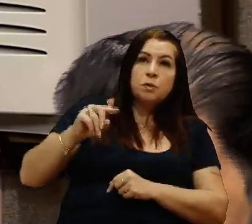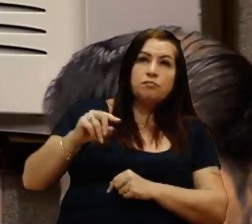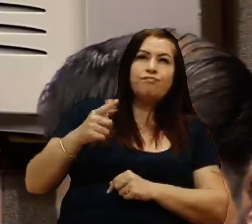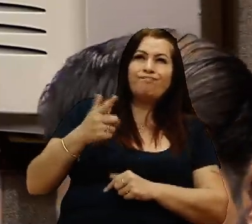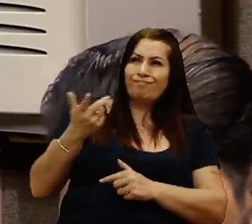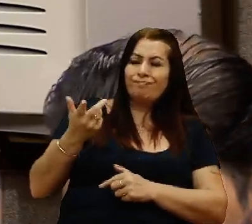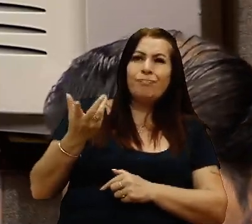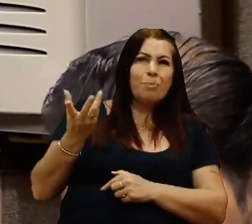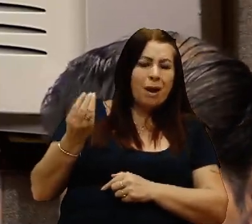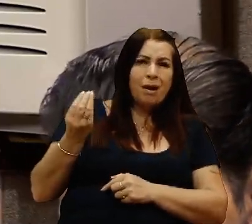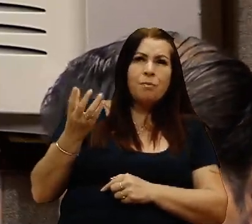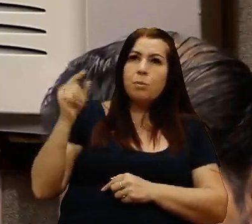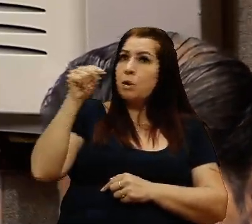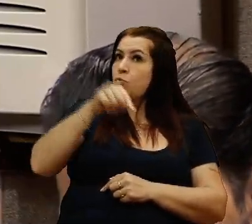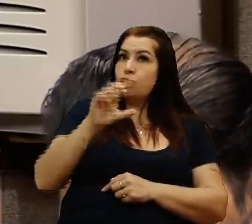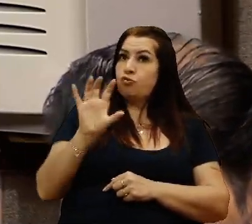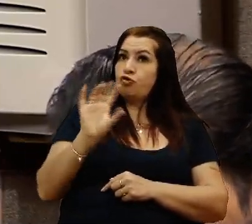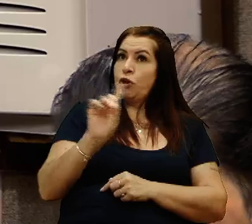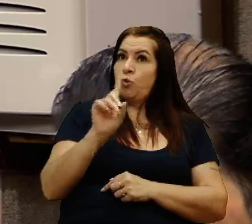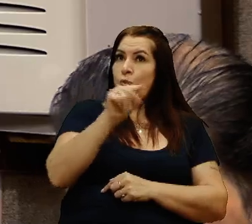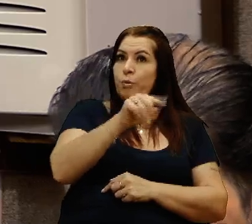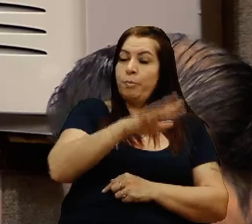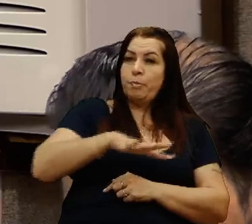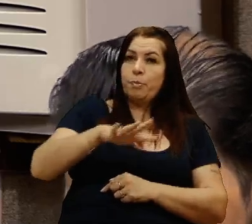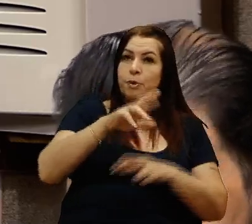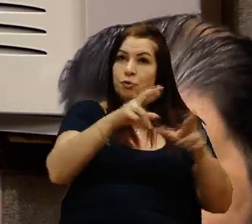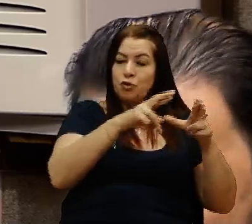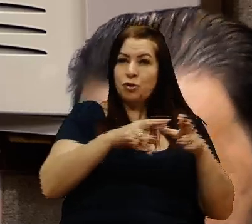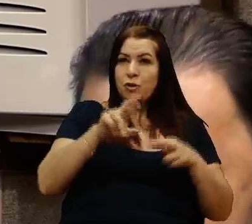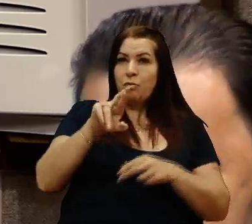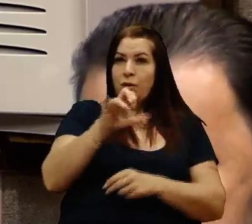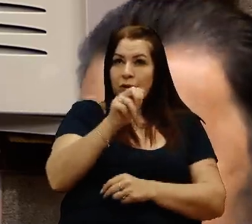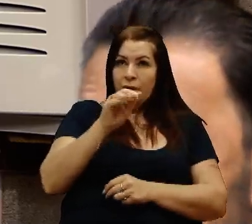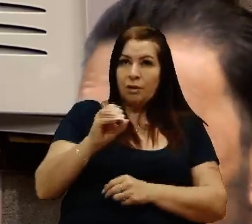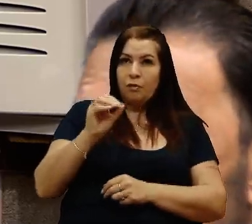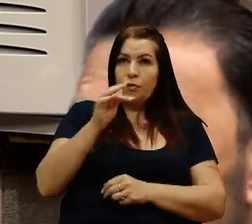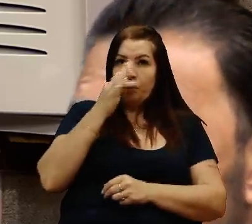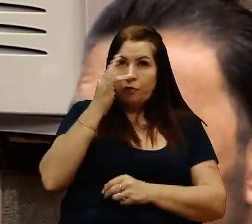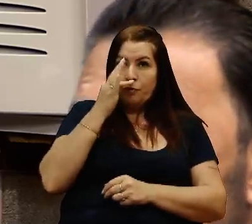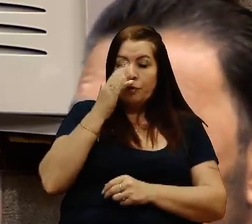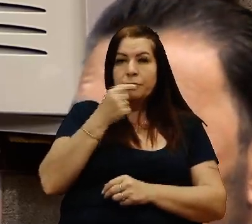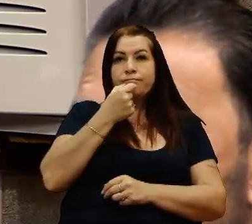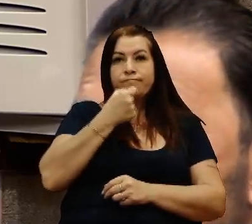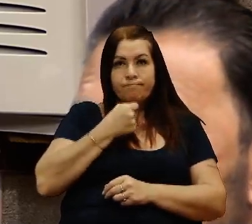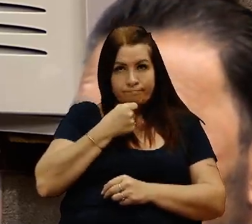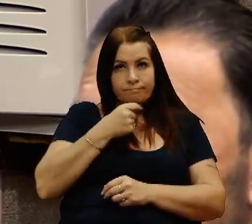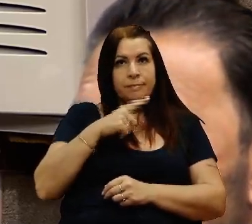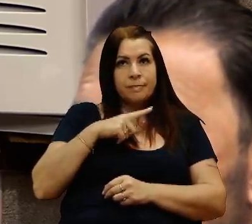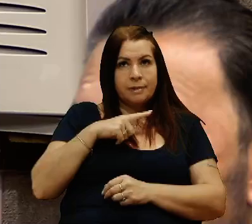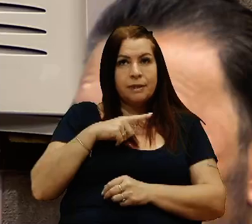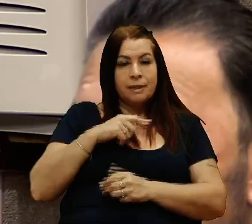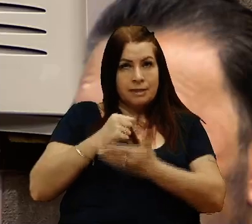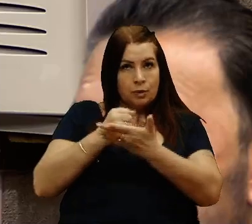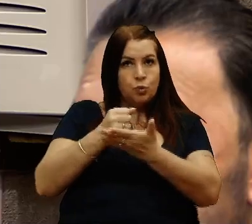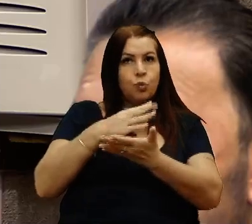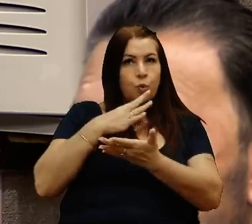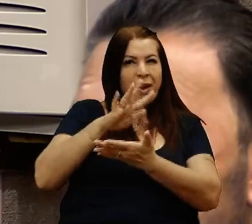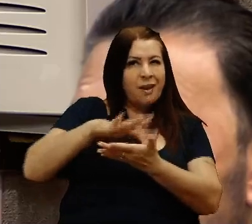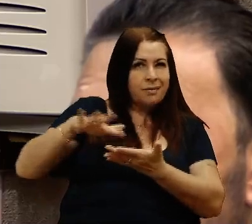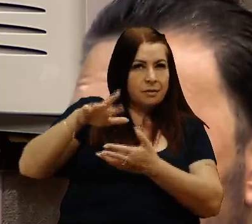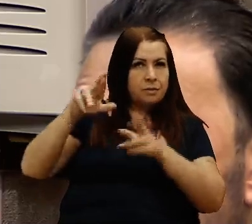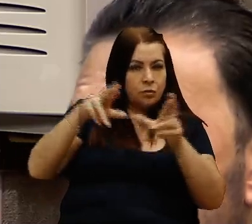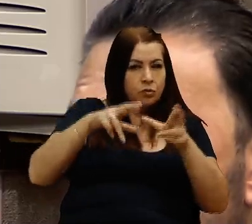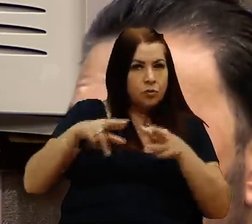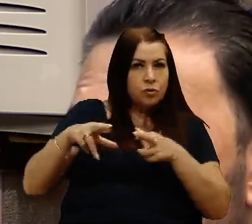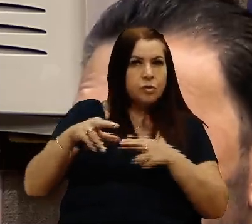na nossa propriedade, mas na região ali do Rincão das Flores, o tenente Cristiano Beck tem assessora lá e conhece toda aquela região. O Bortola